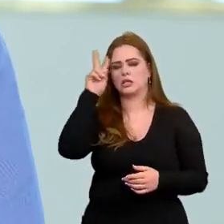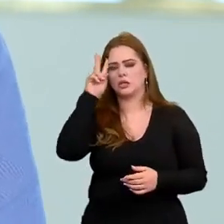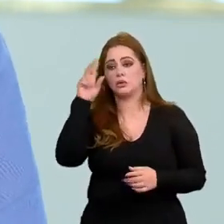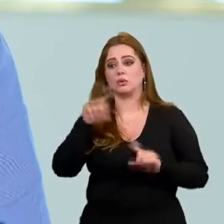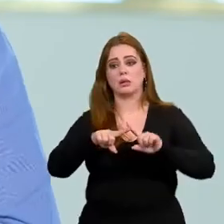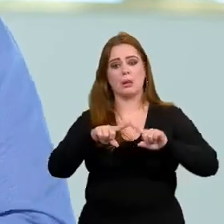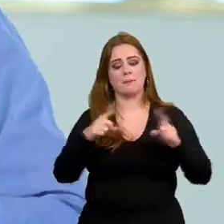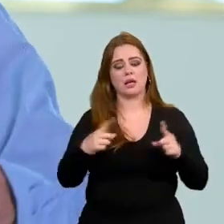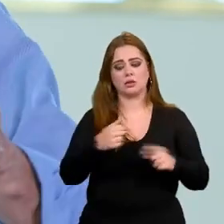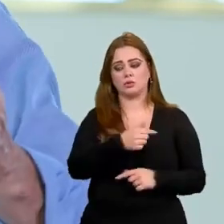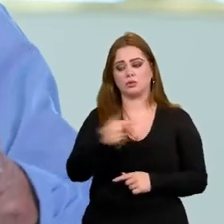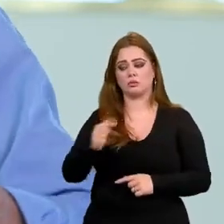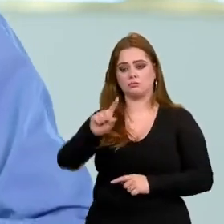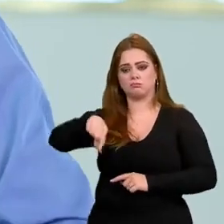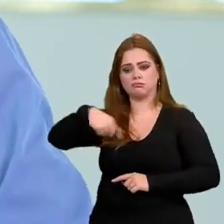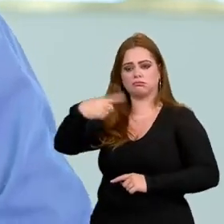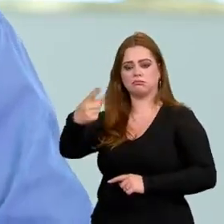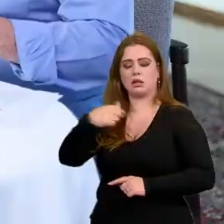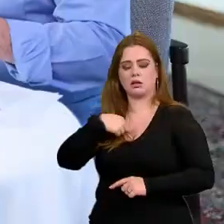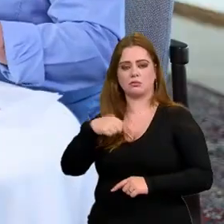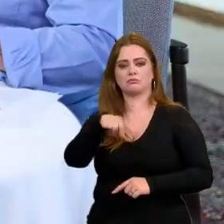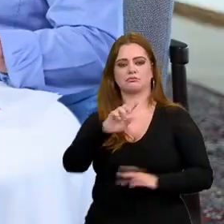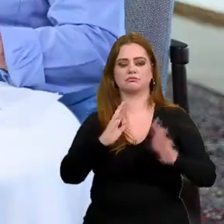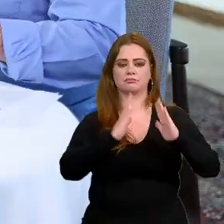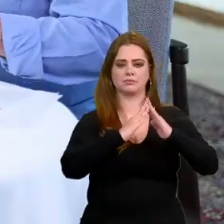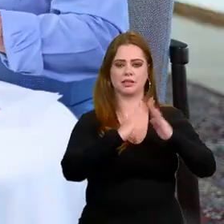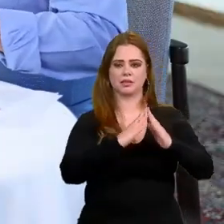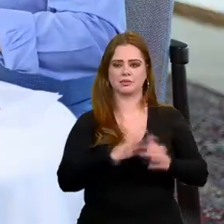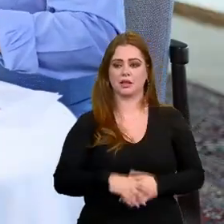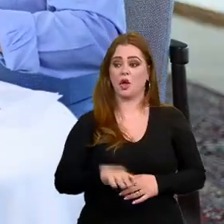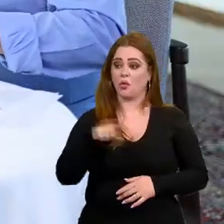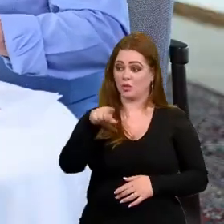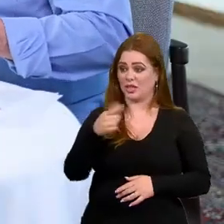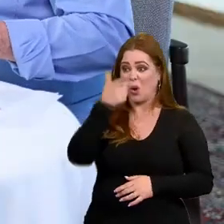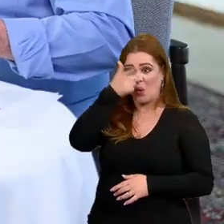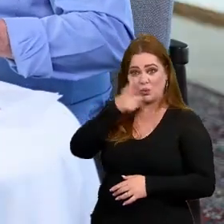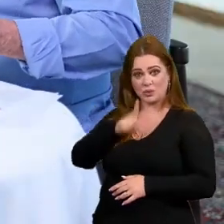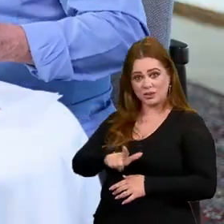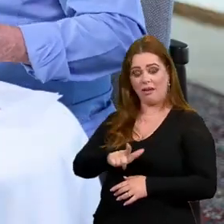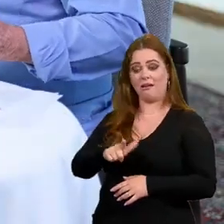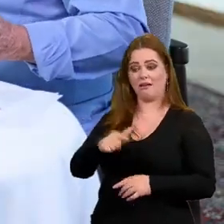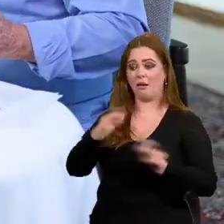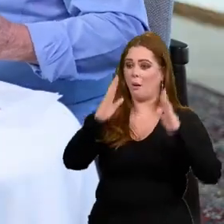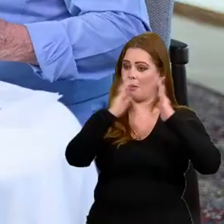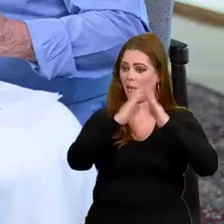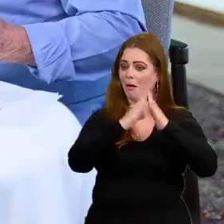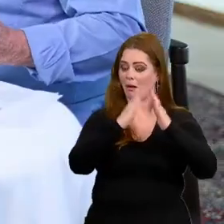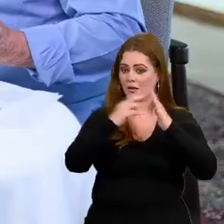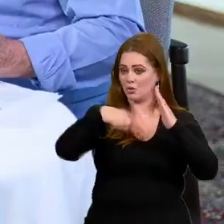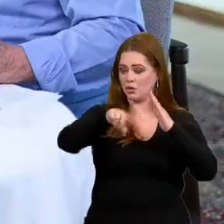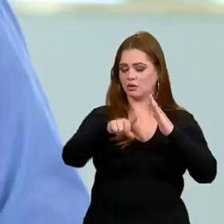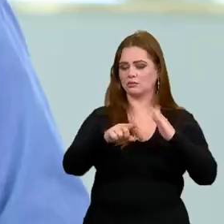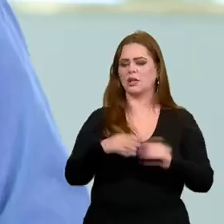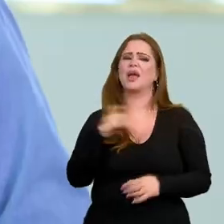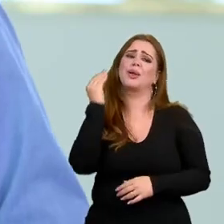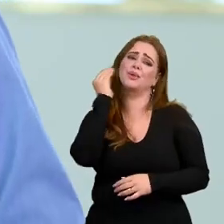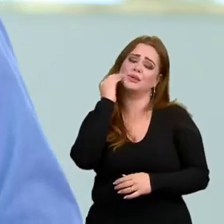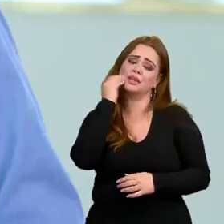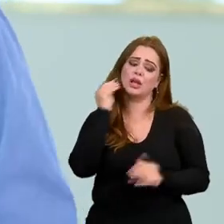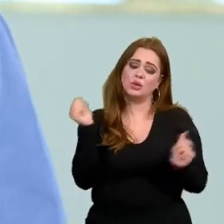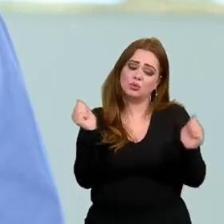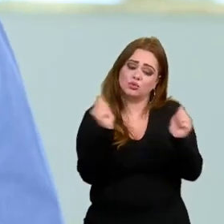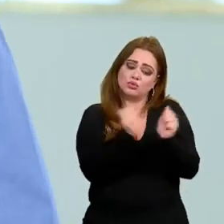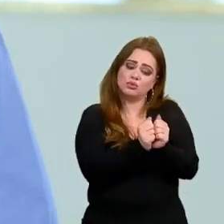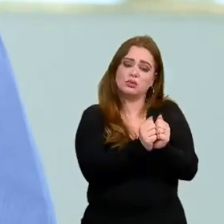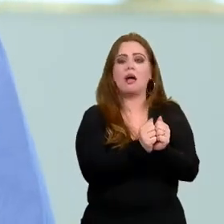Você consegue uma vez por mês ir para casa? Não, uma vez por mês que eu vou para casa e tento juntar todos os filhos e os netos para comer, pelo menos para almoçar junto